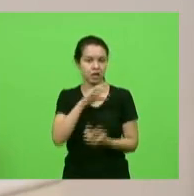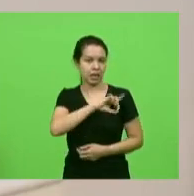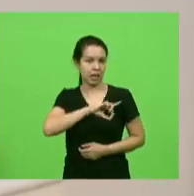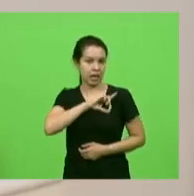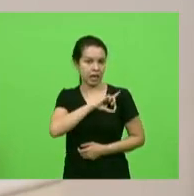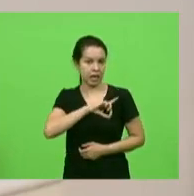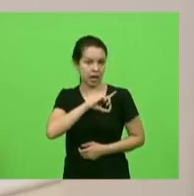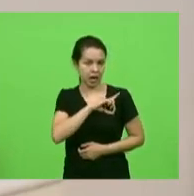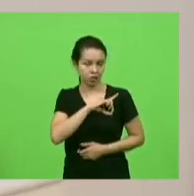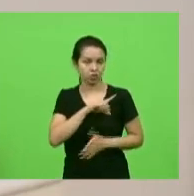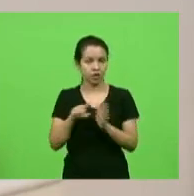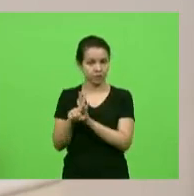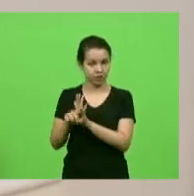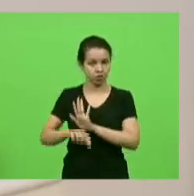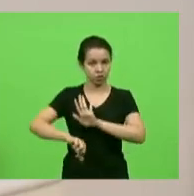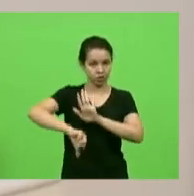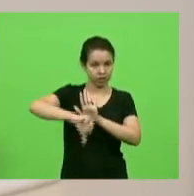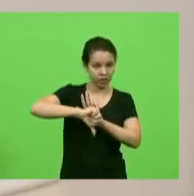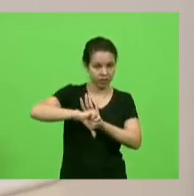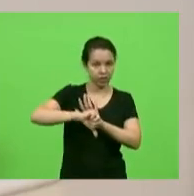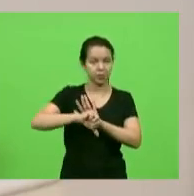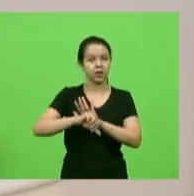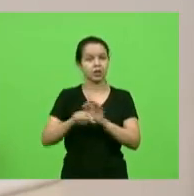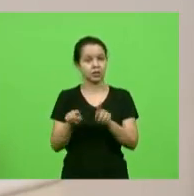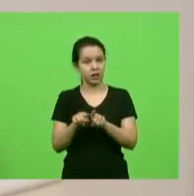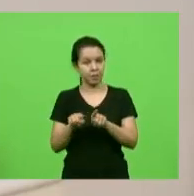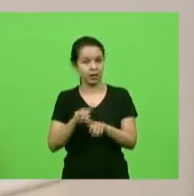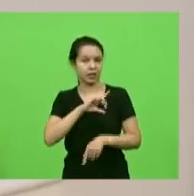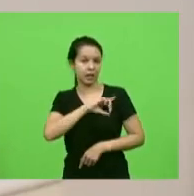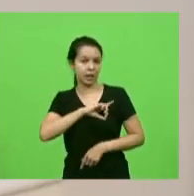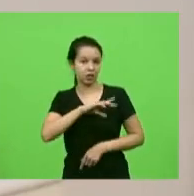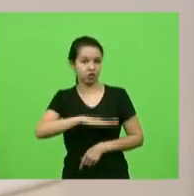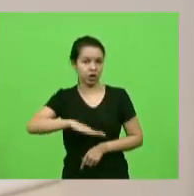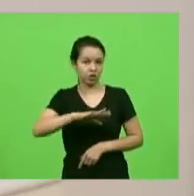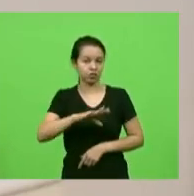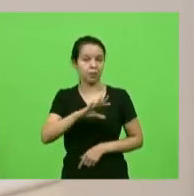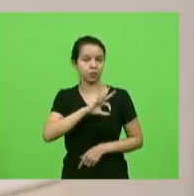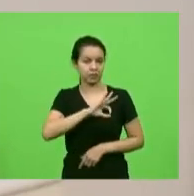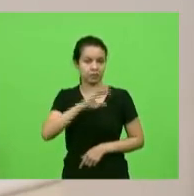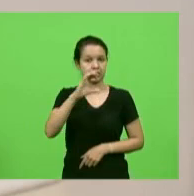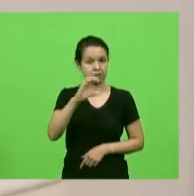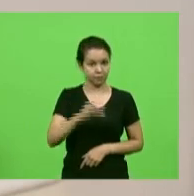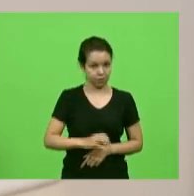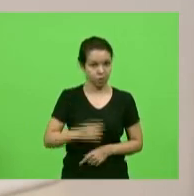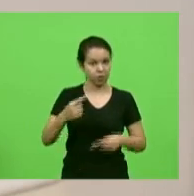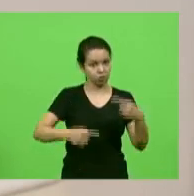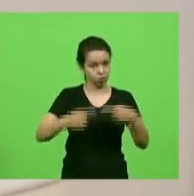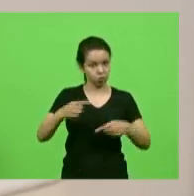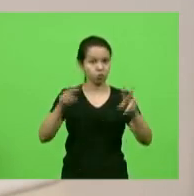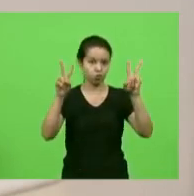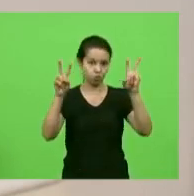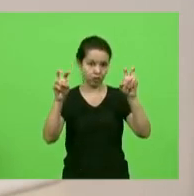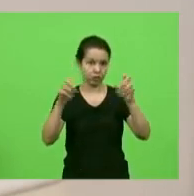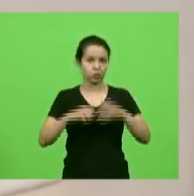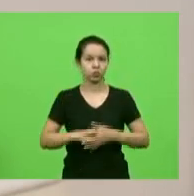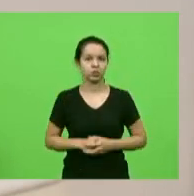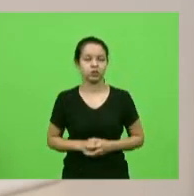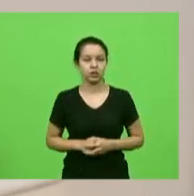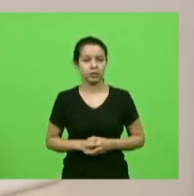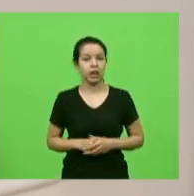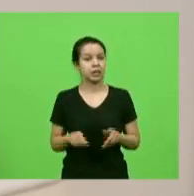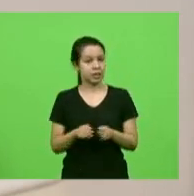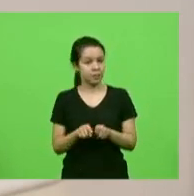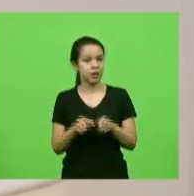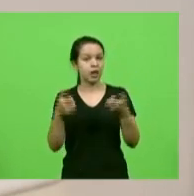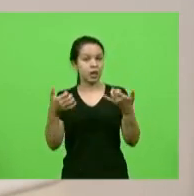Investigações Criminais, DEIC, e com o delegado-geral da Polícia Civil para tratar do tema. Salientou ainda que, abre aspas, a